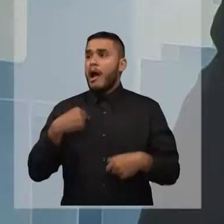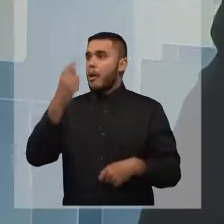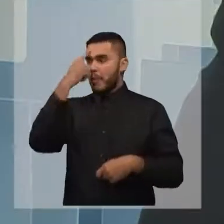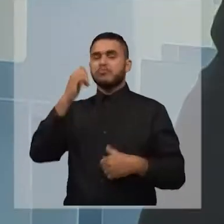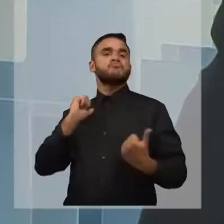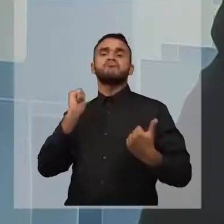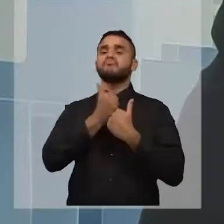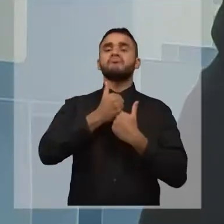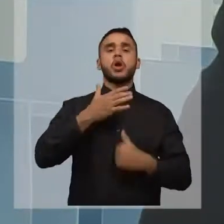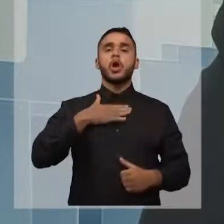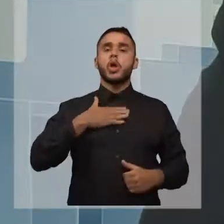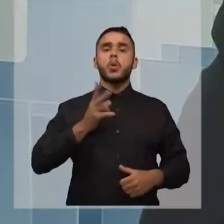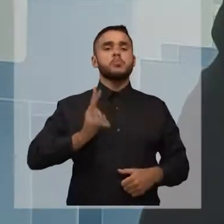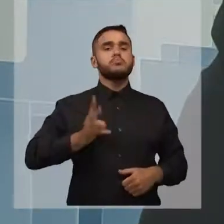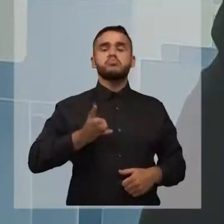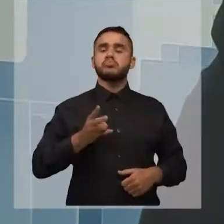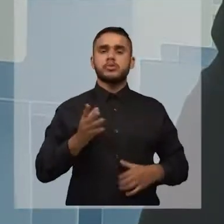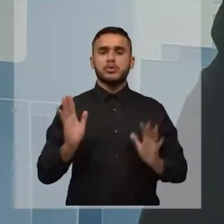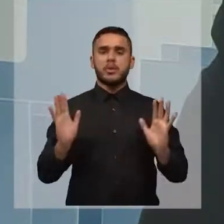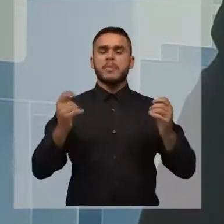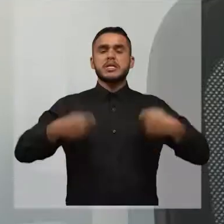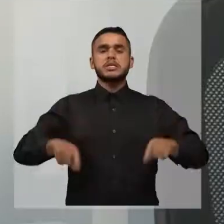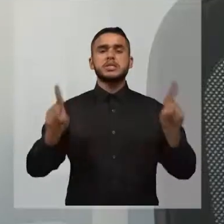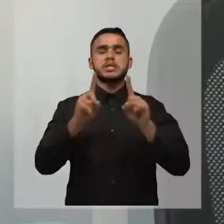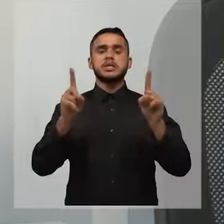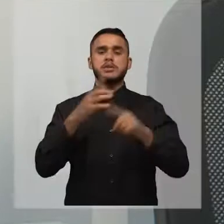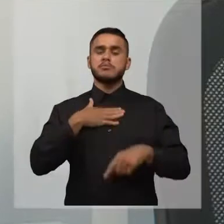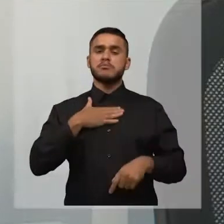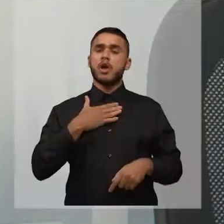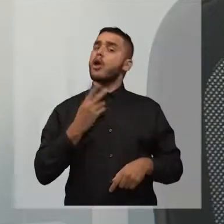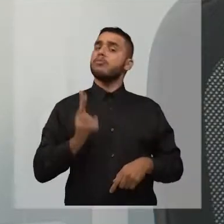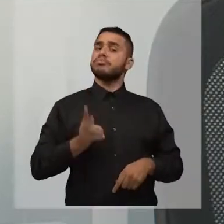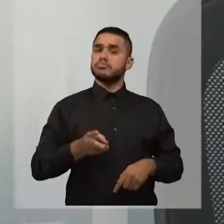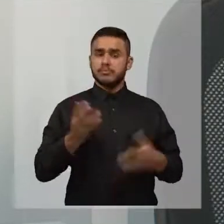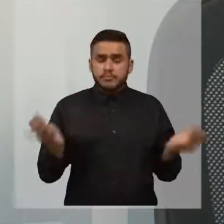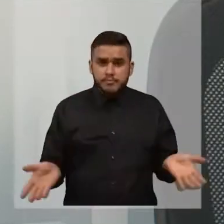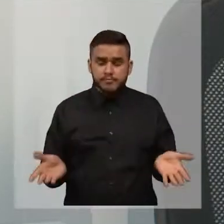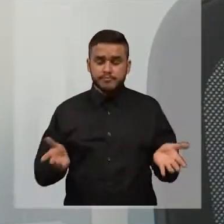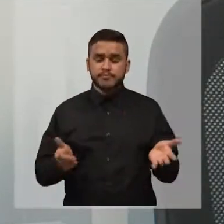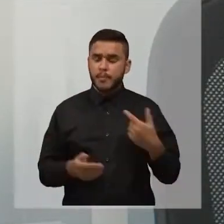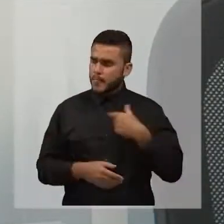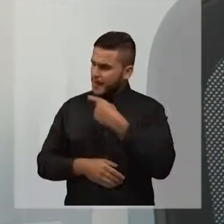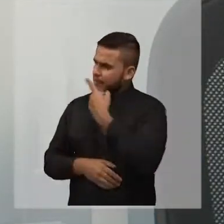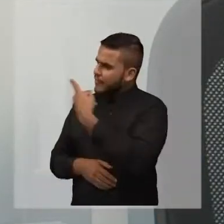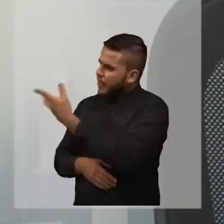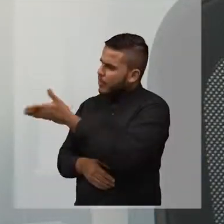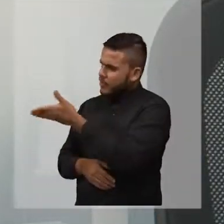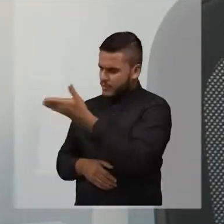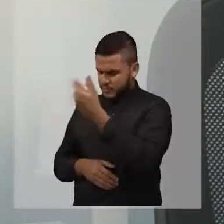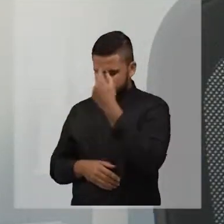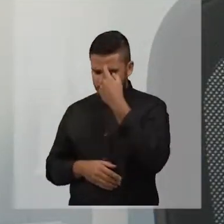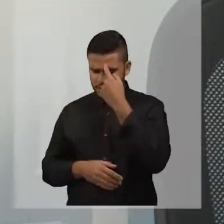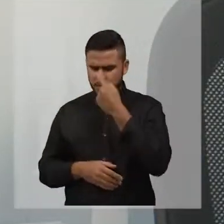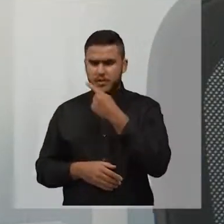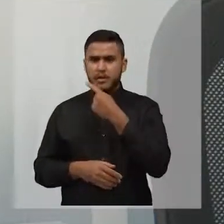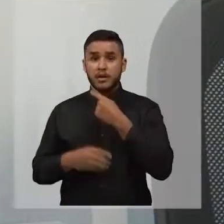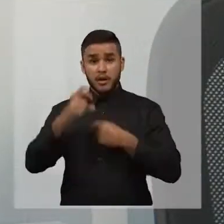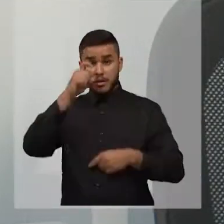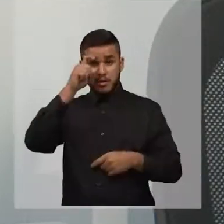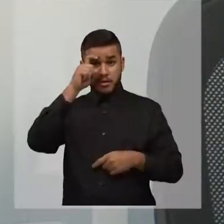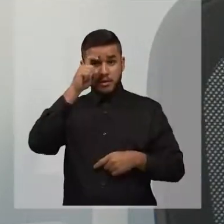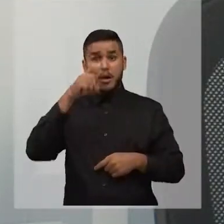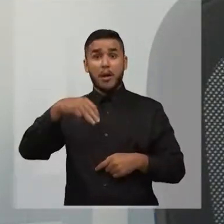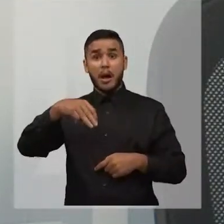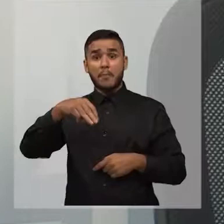na MC-Cidade, você falou de uma coisa que eu achei interessante. O ministro Sérgio Moro está